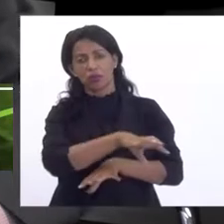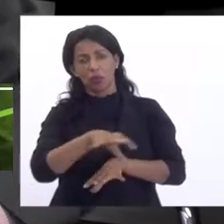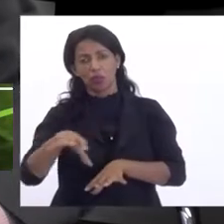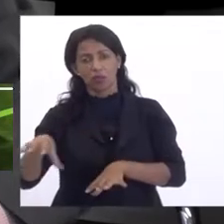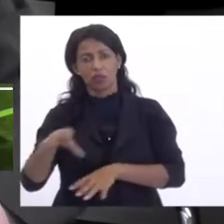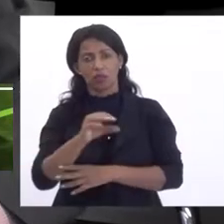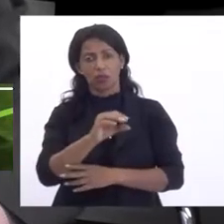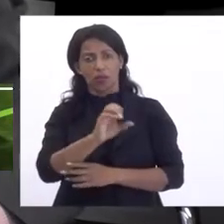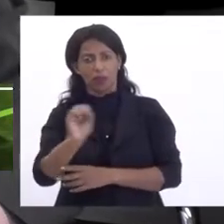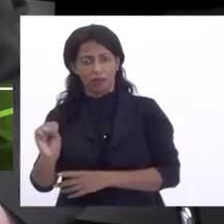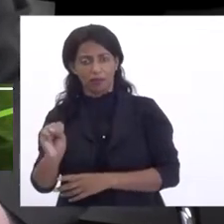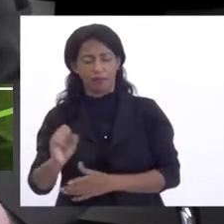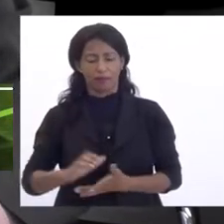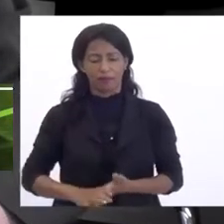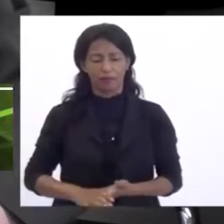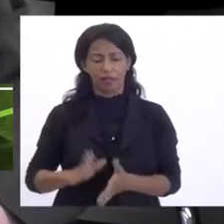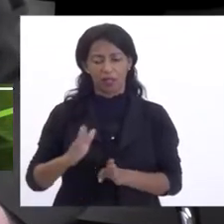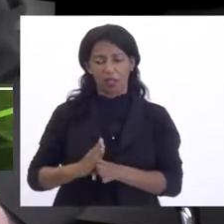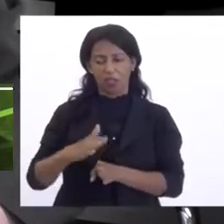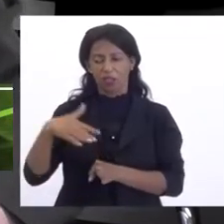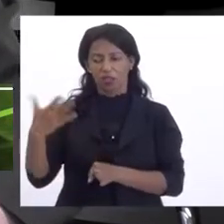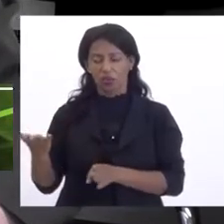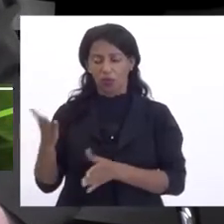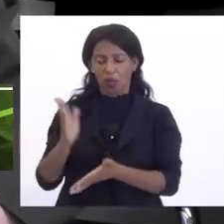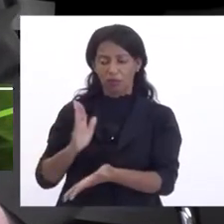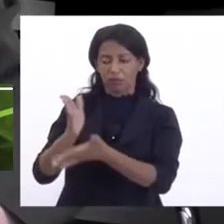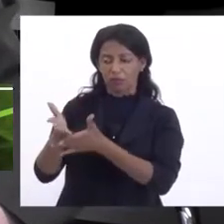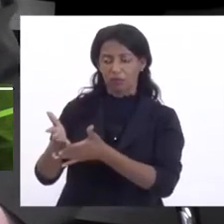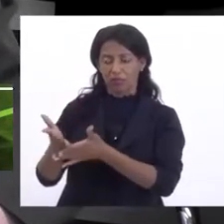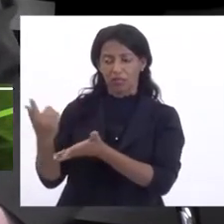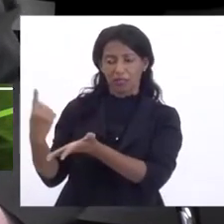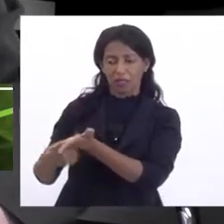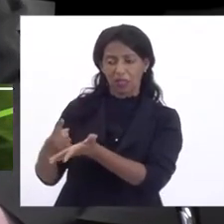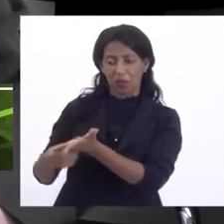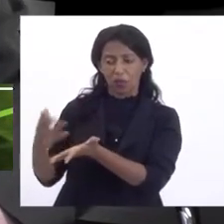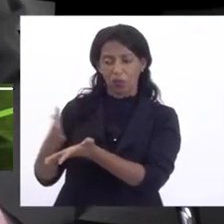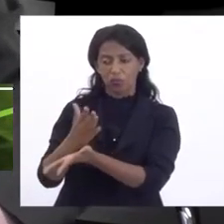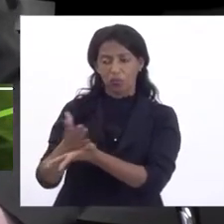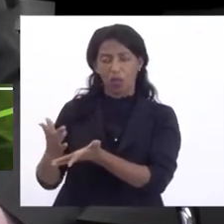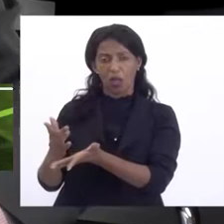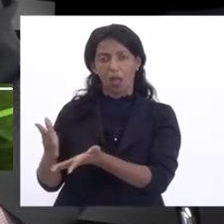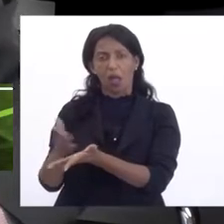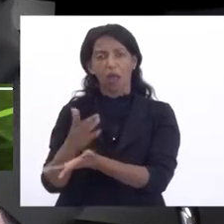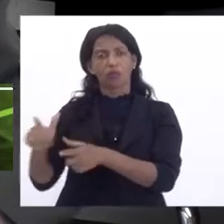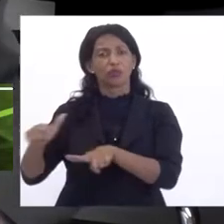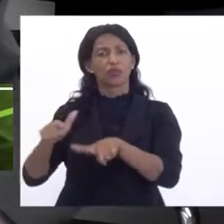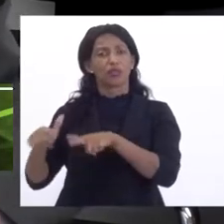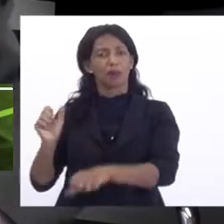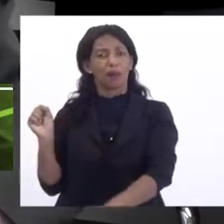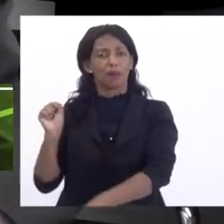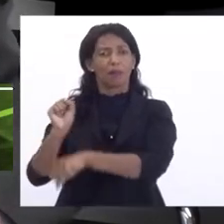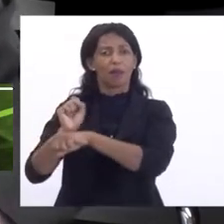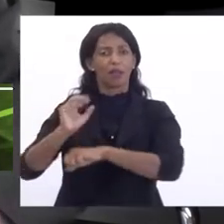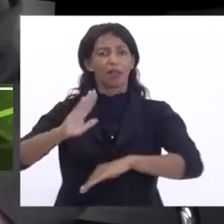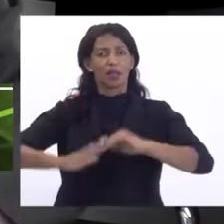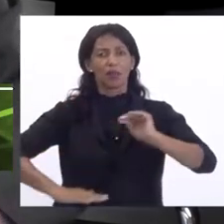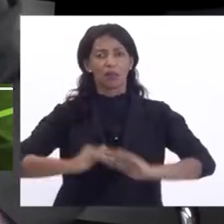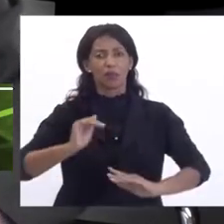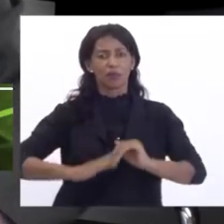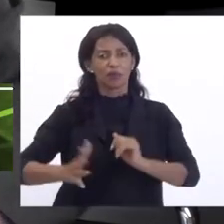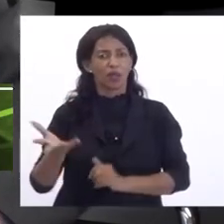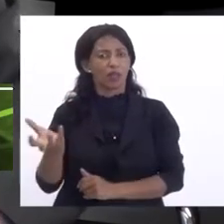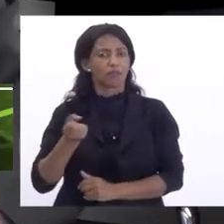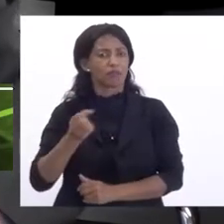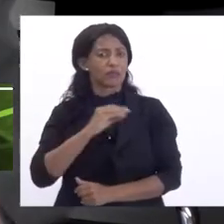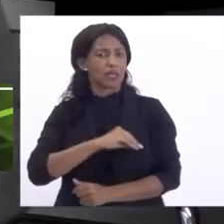sociais. De um lado, sem entrar em um acordo com algumas delas, alguns serviços foram interrompidos e profissionais ficaram sem